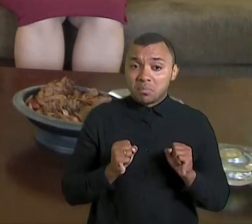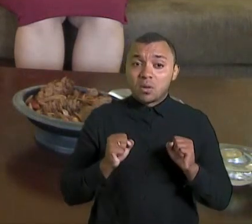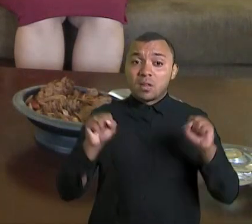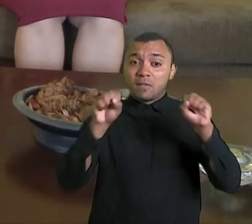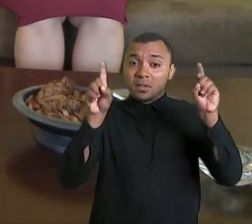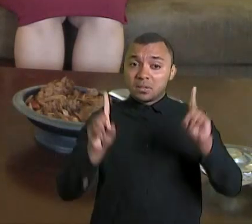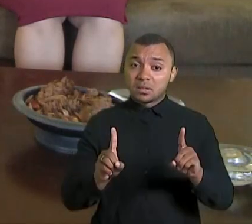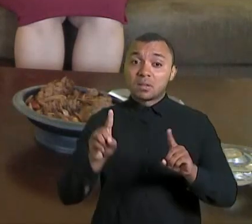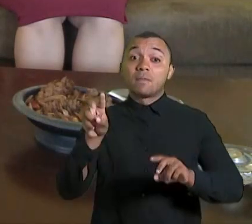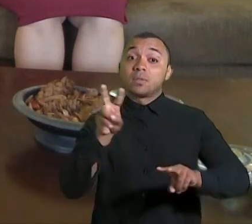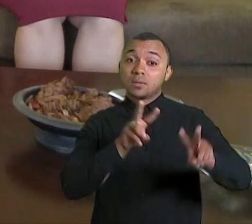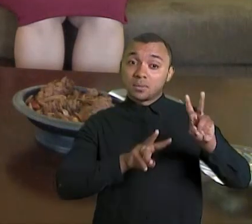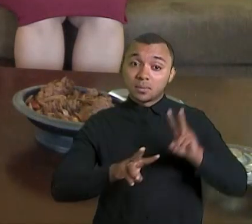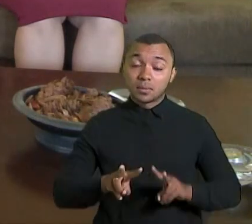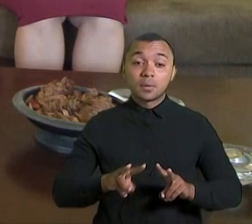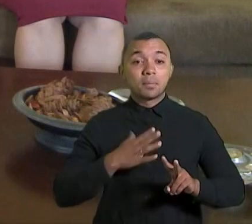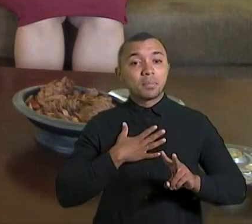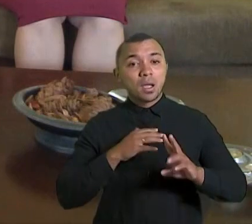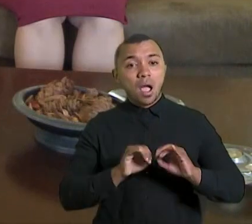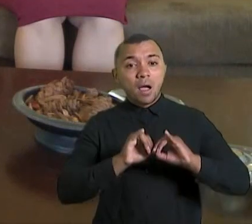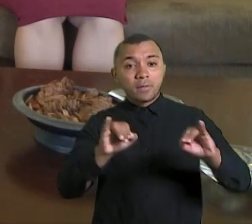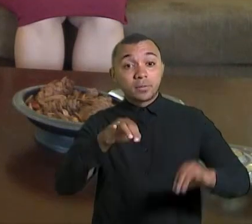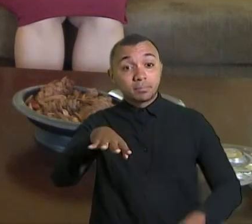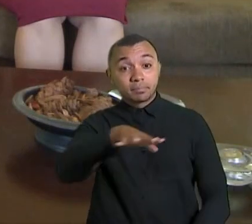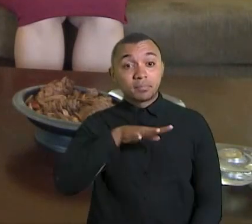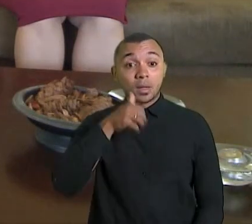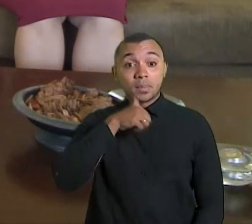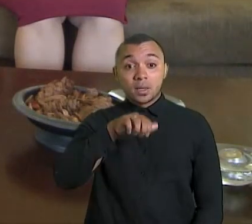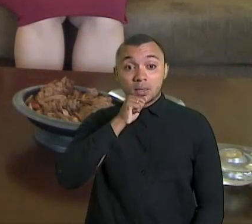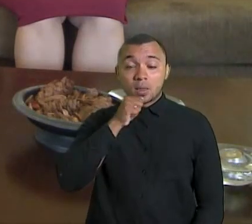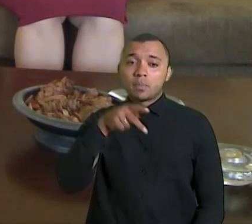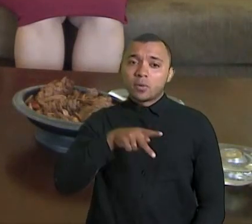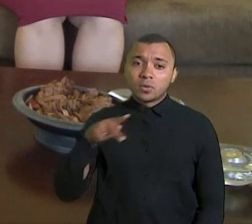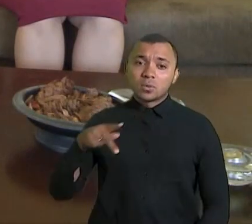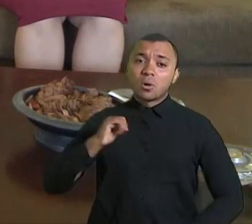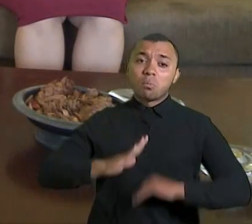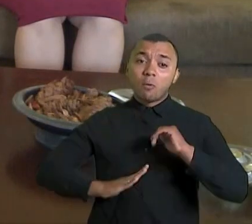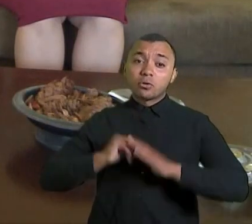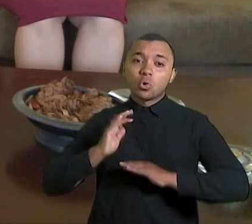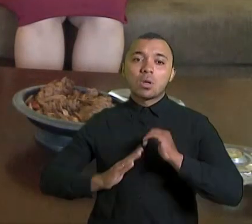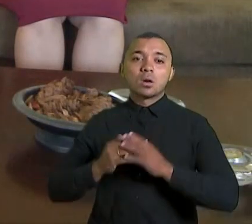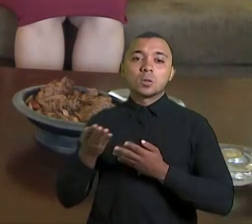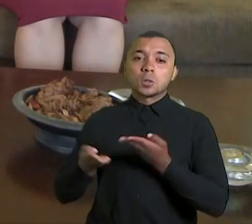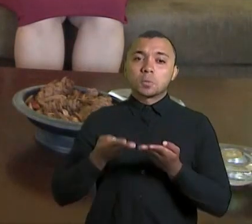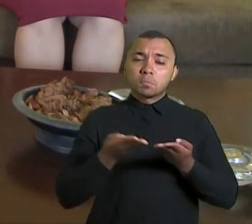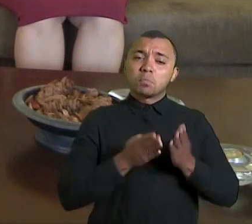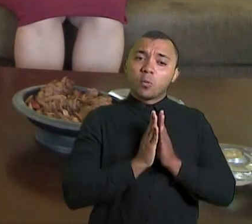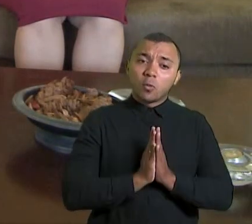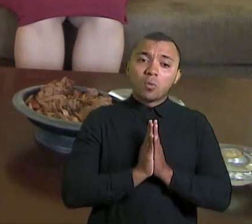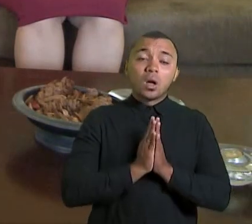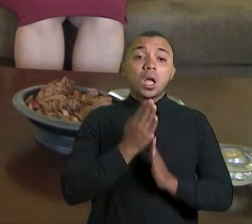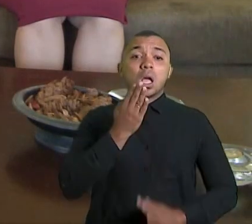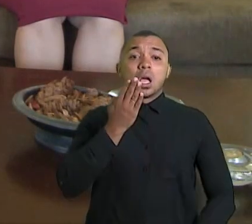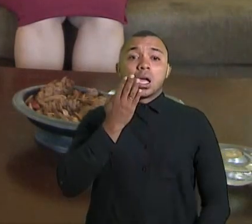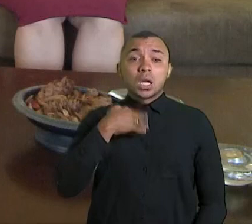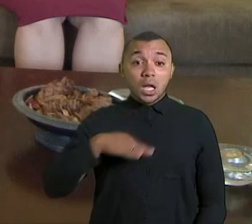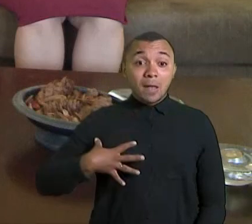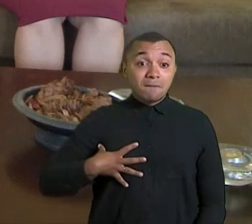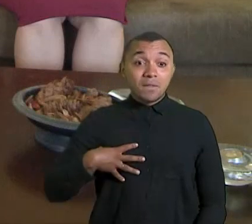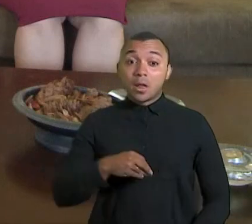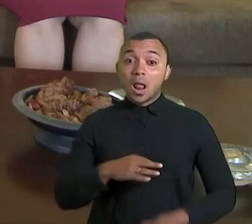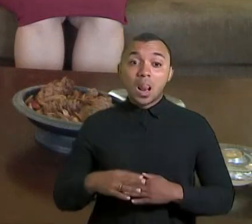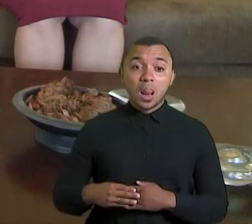deficiência visual. Então eu deixo aqui para as mães, professoras, cuidadores de crianças, levem seus filhos ao oftalmologista